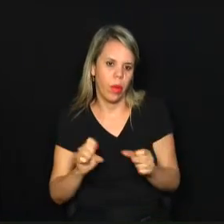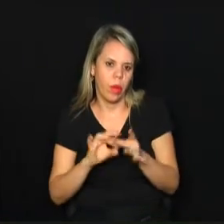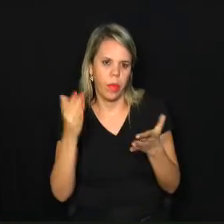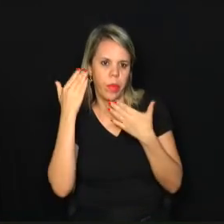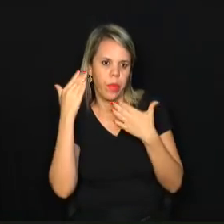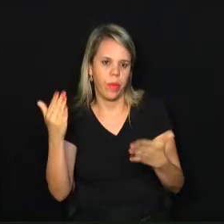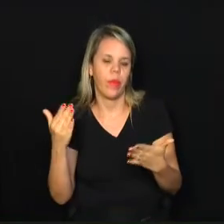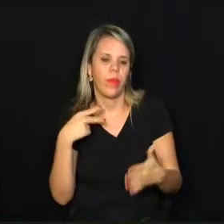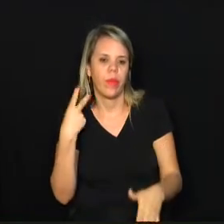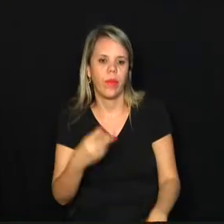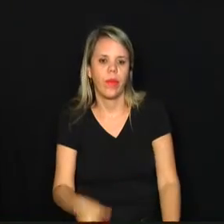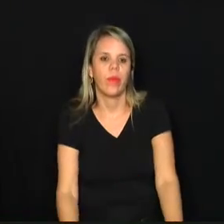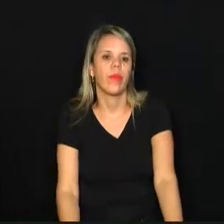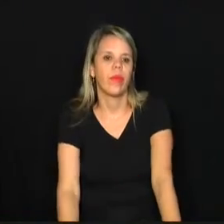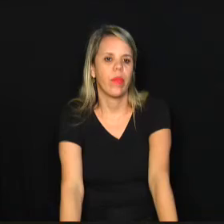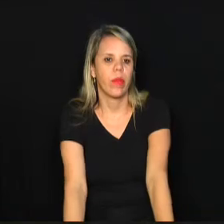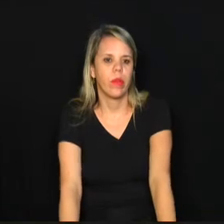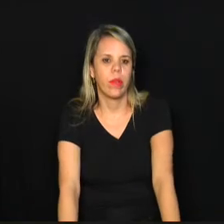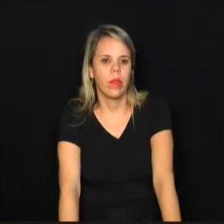obrigado, vereador.